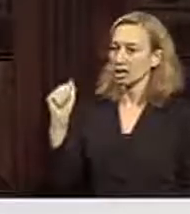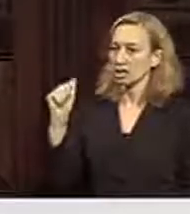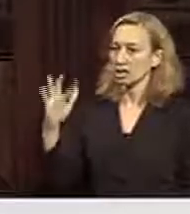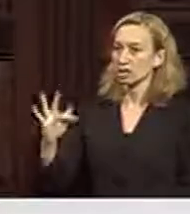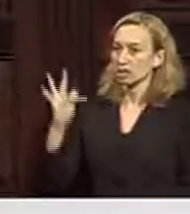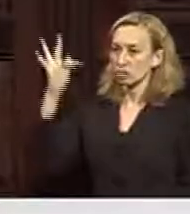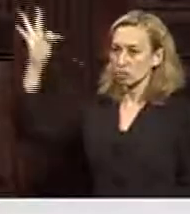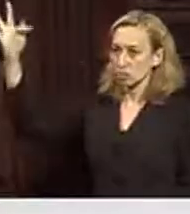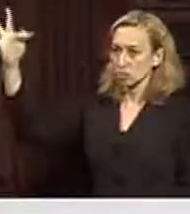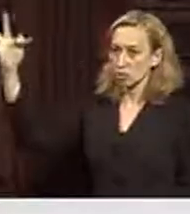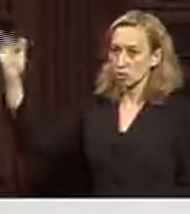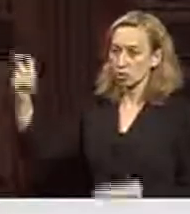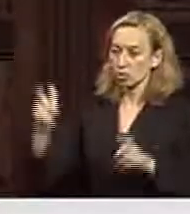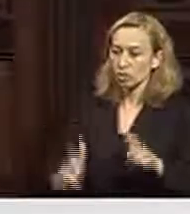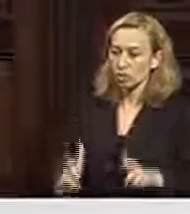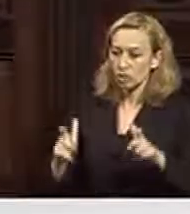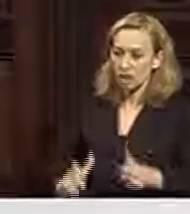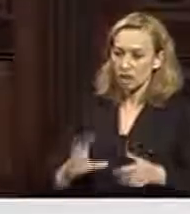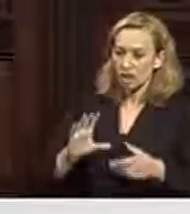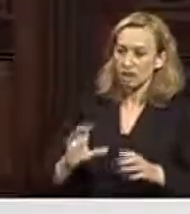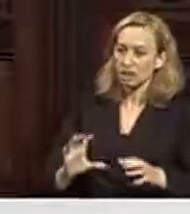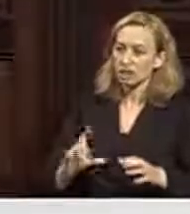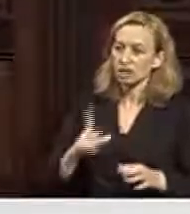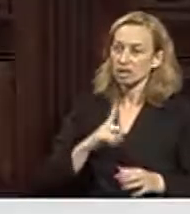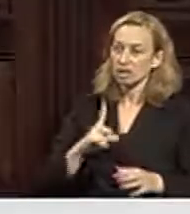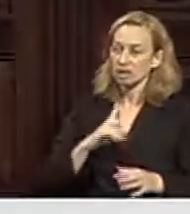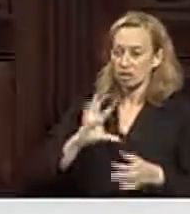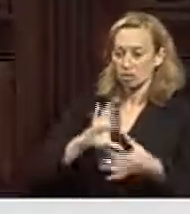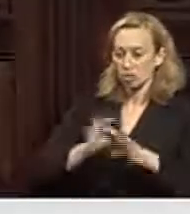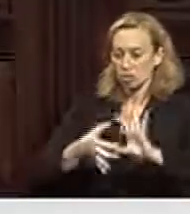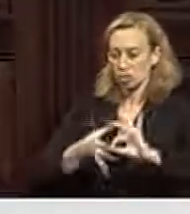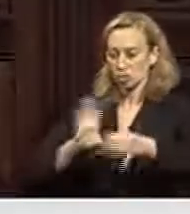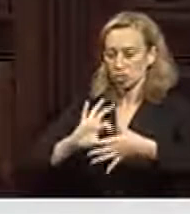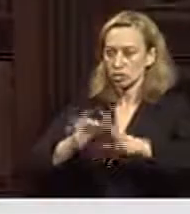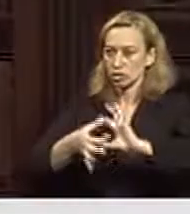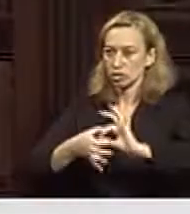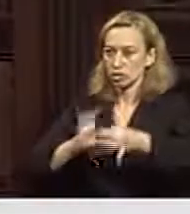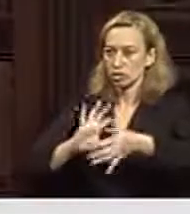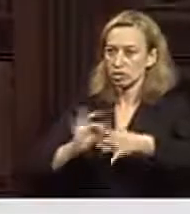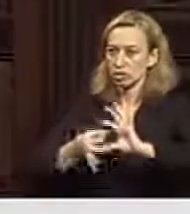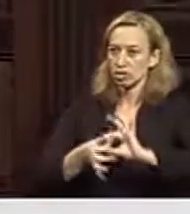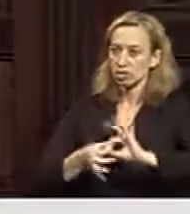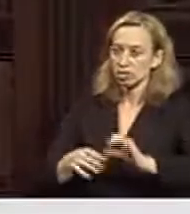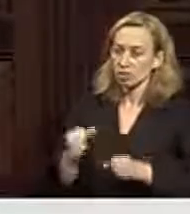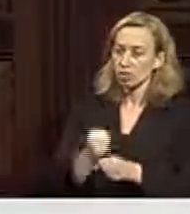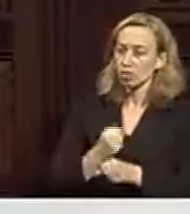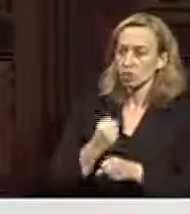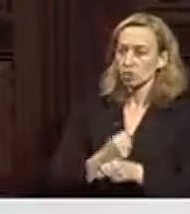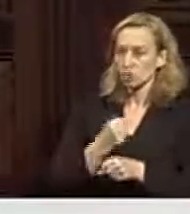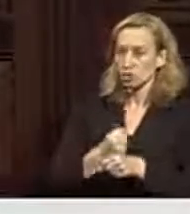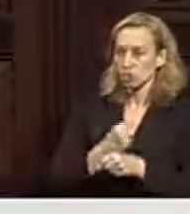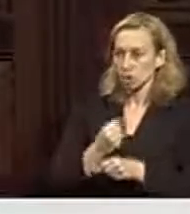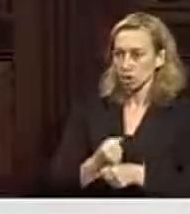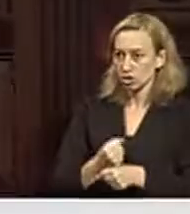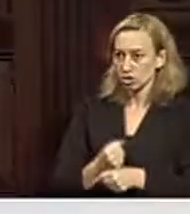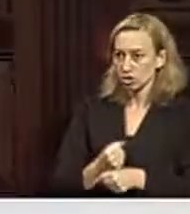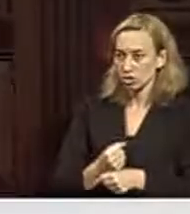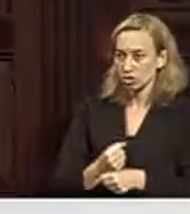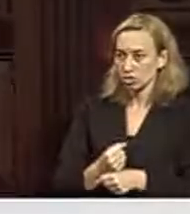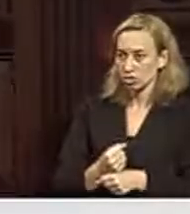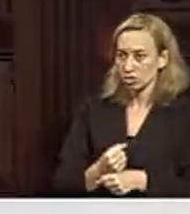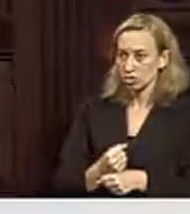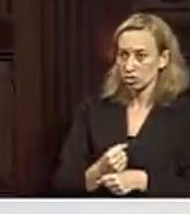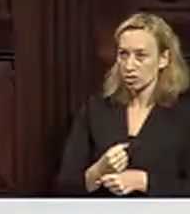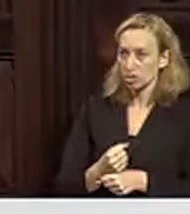Jogos Olímpicos. E essa Arena do Futuro foi construída de tal maneira que pudesse ser desmontada no final